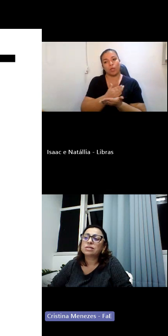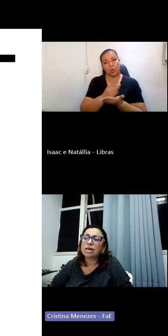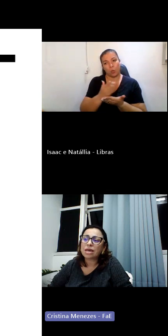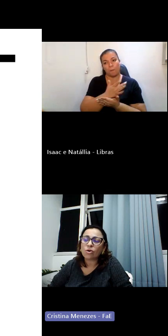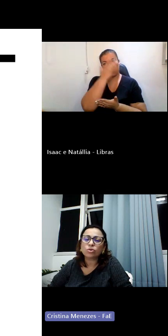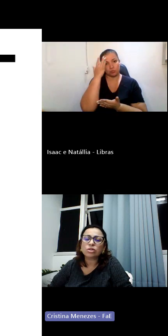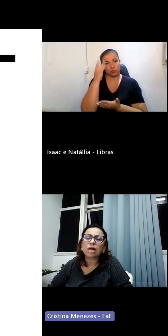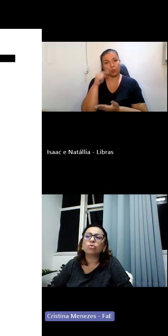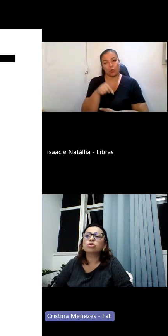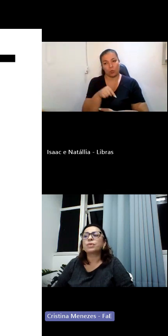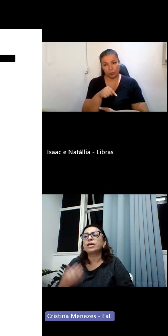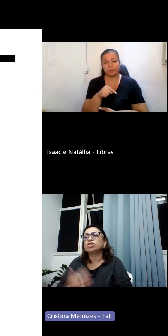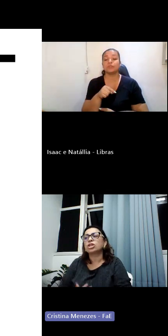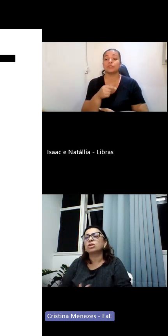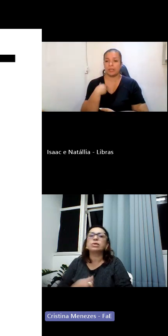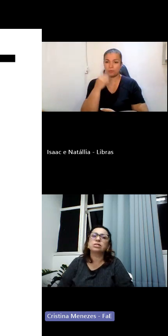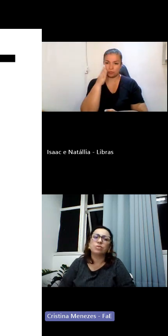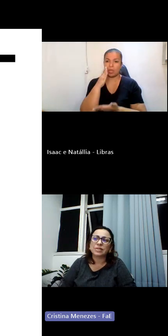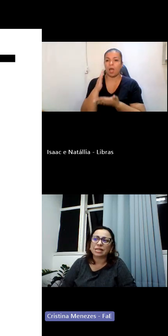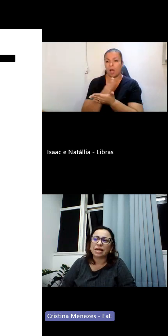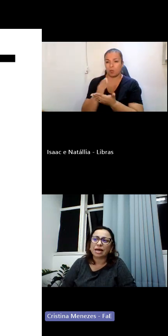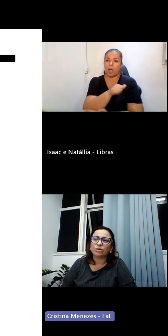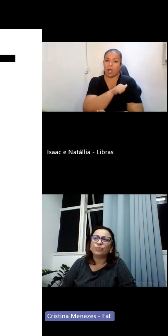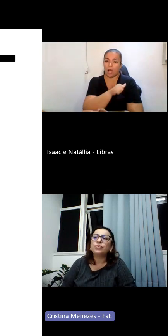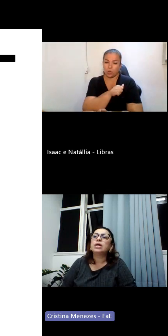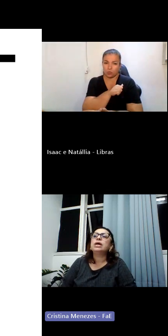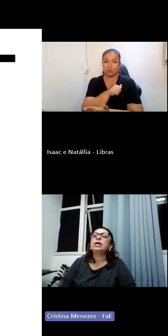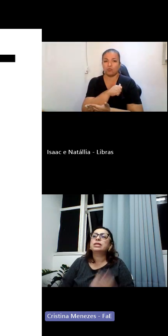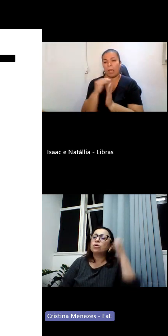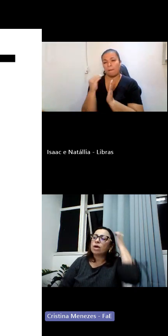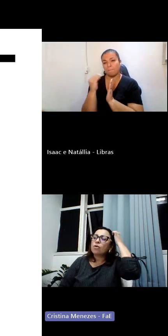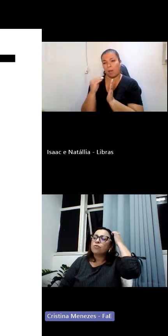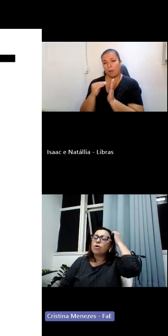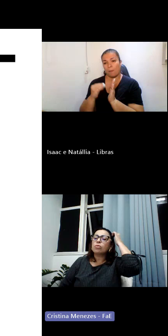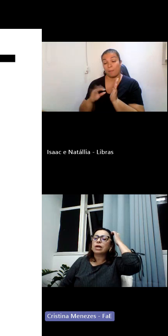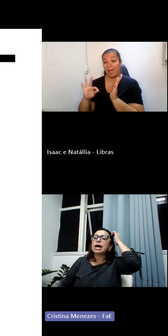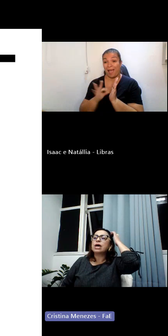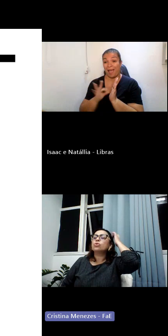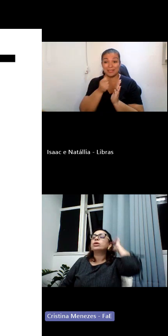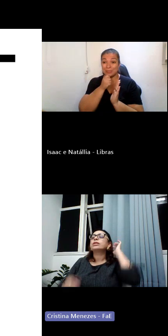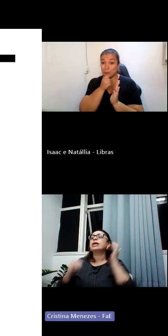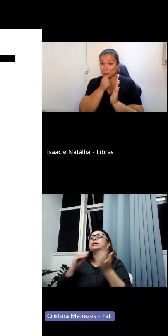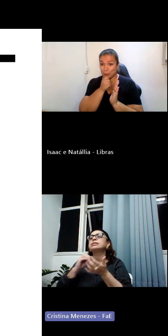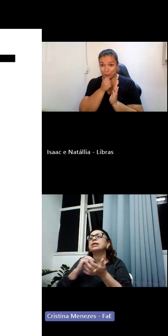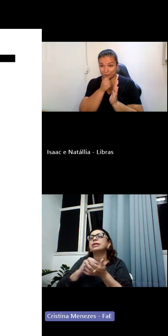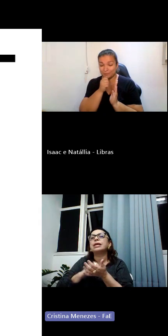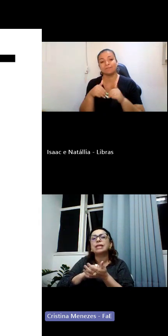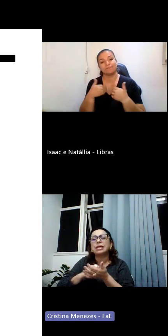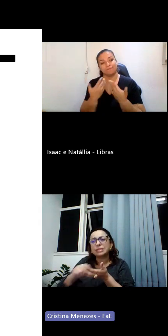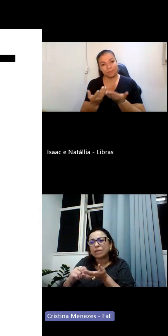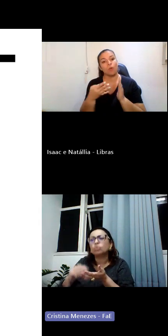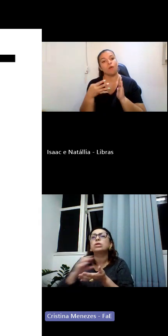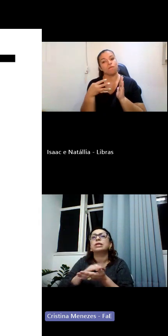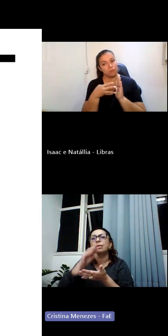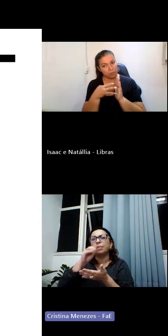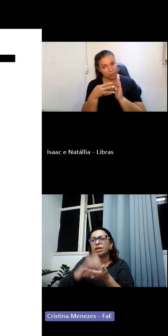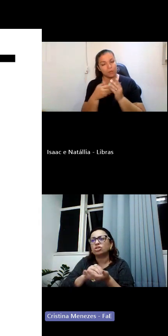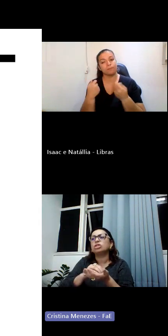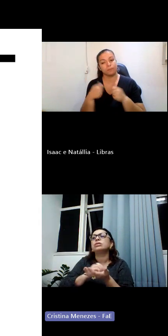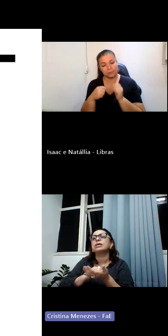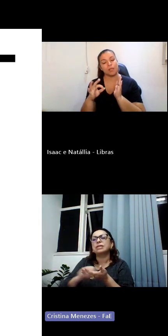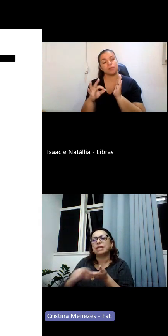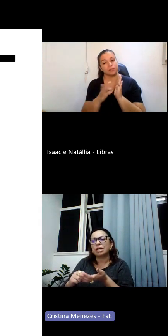né? Sei que alguns alunos preencheram, mas não assinaram. Então, é um formulário que tem que ter assinatura, tem que